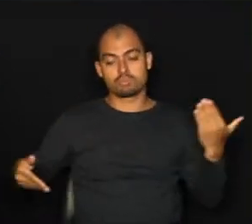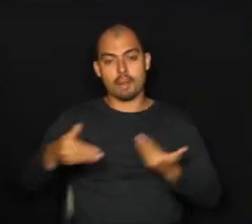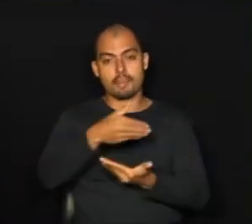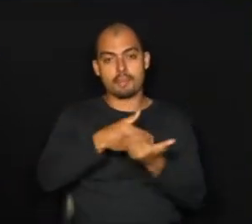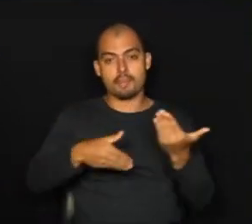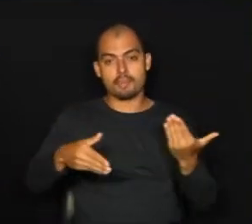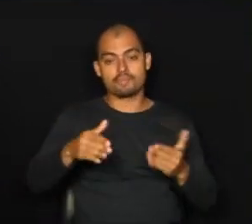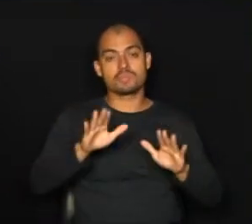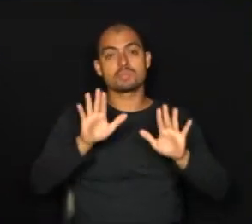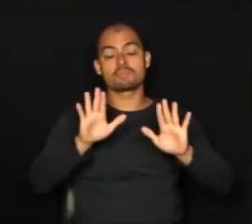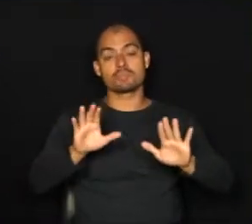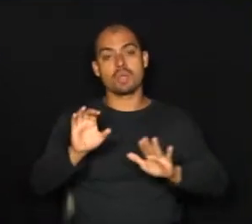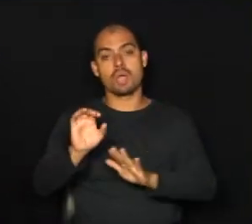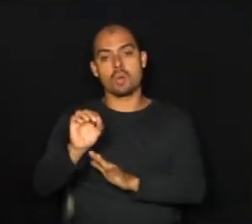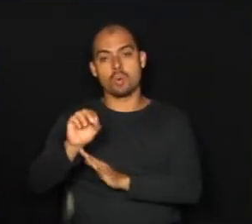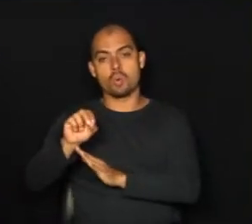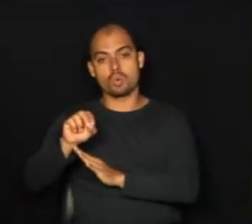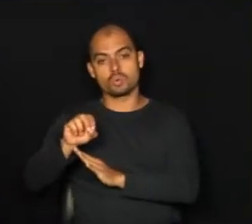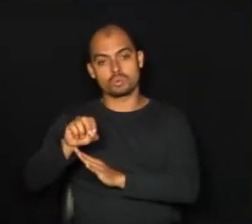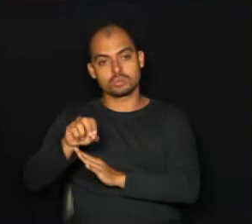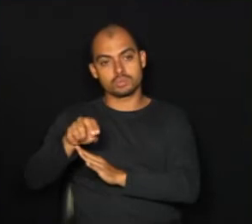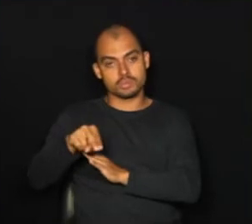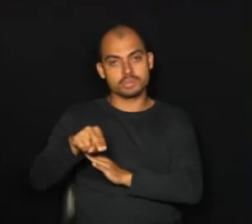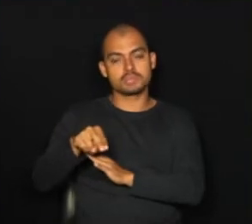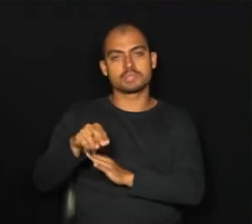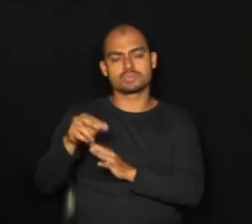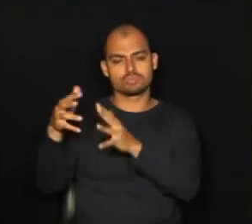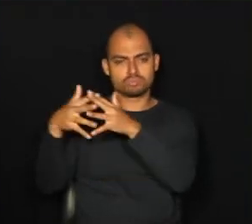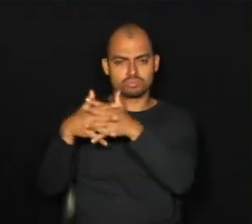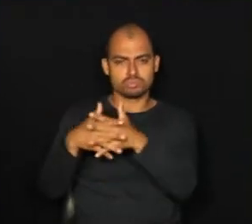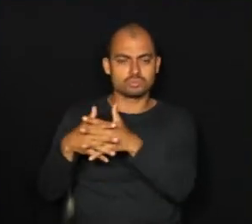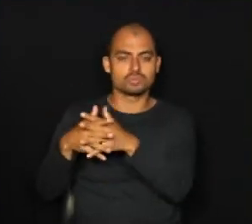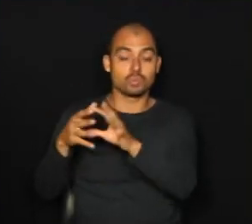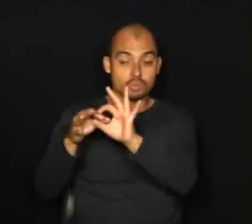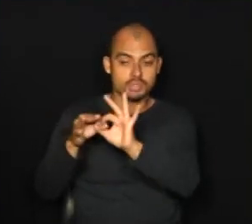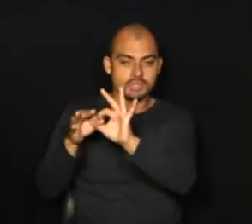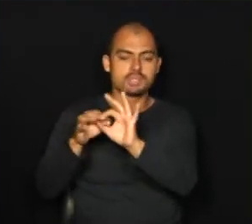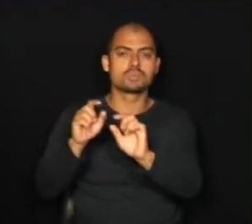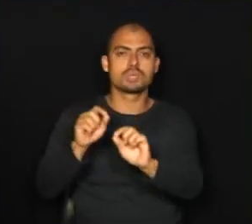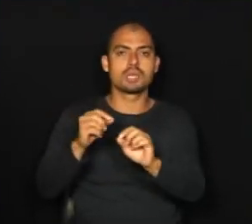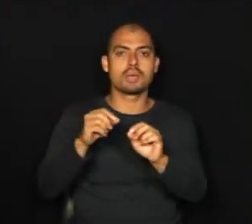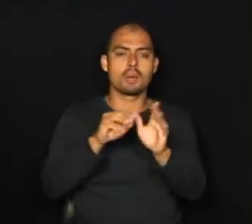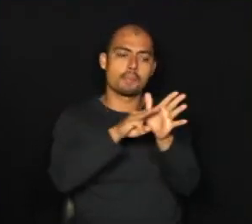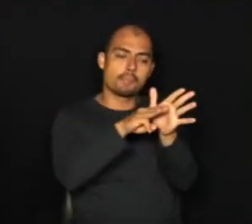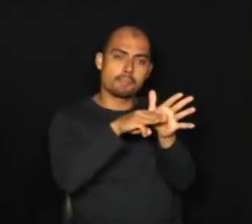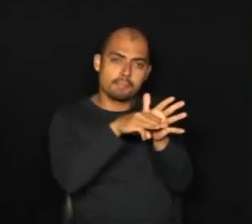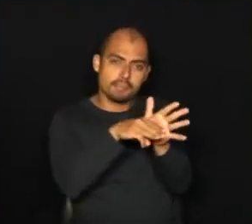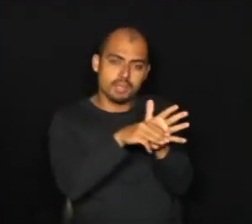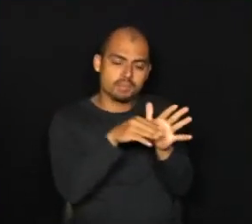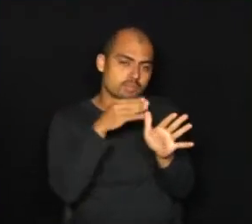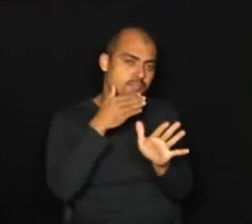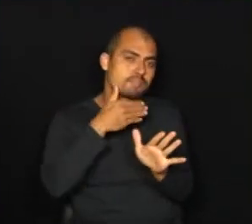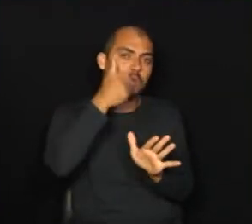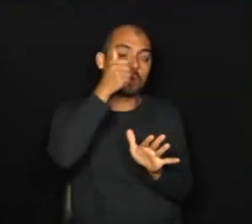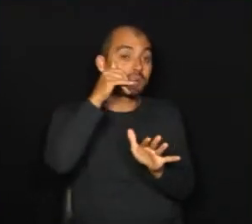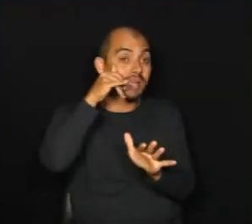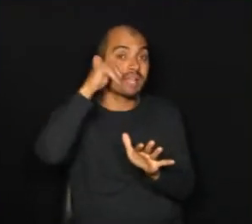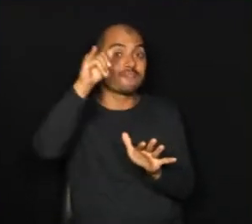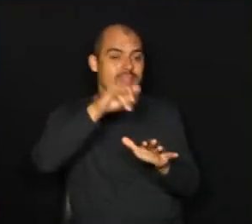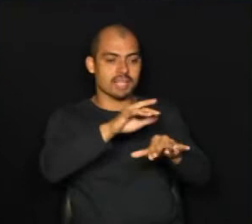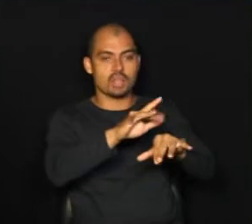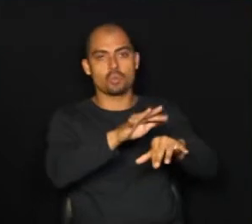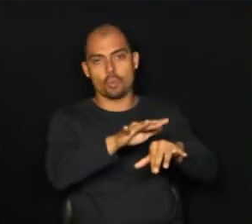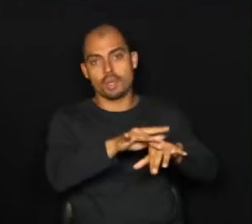a Organização das Nações Unidas destaca que o melhor método para prevenir os riscos